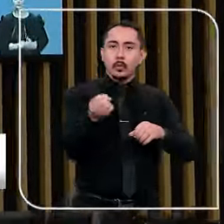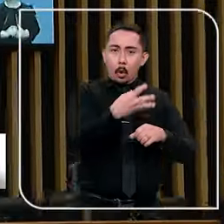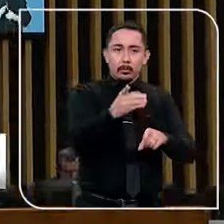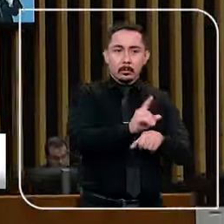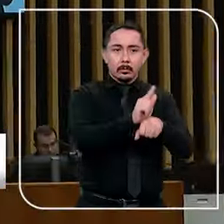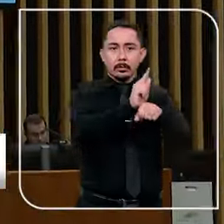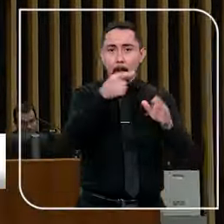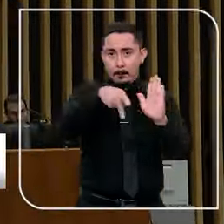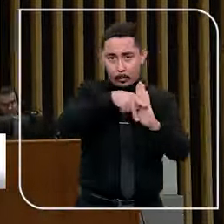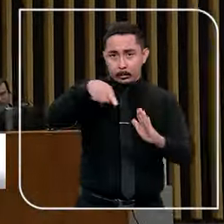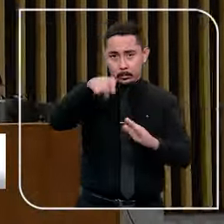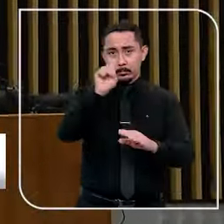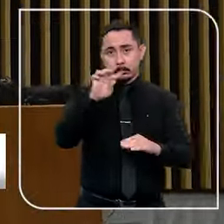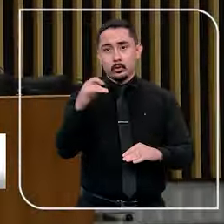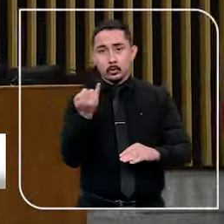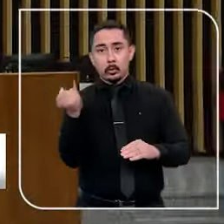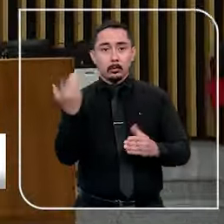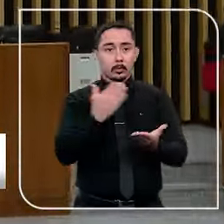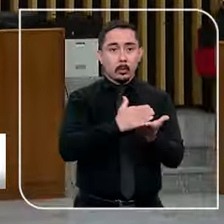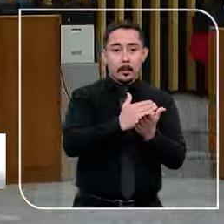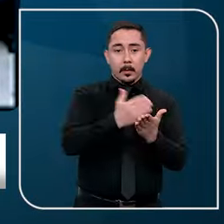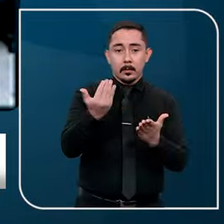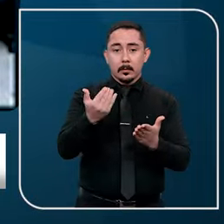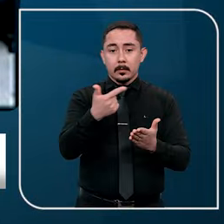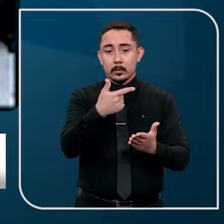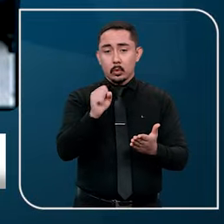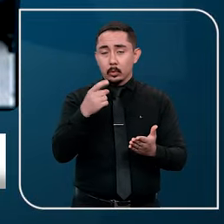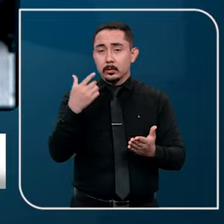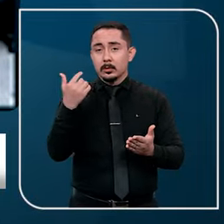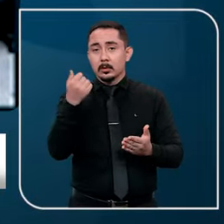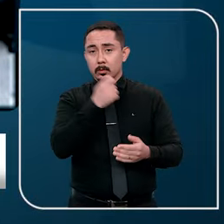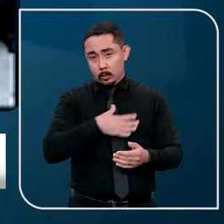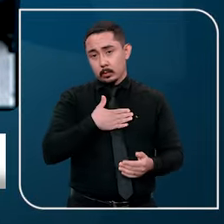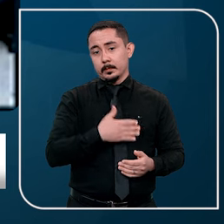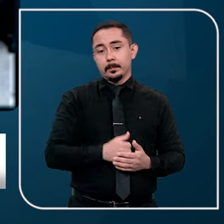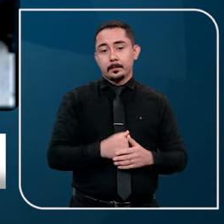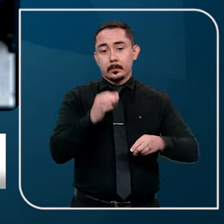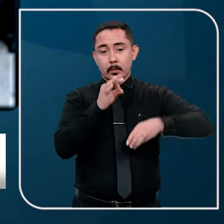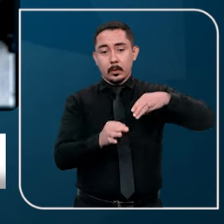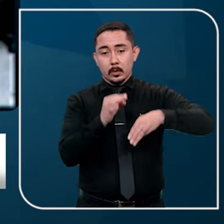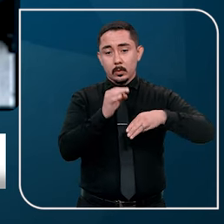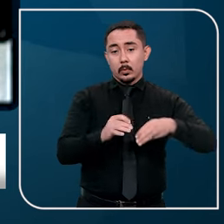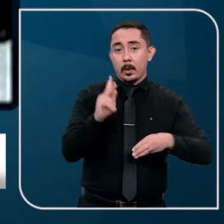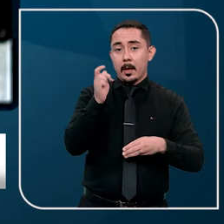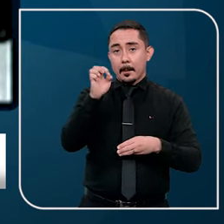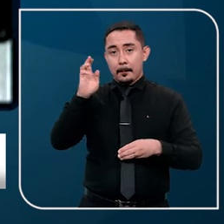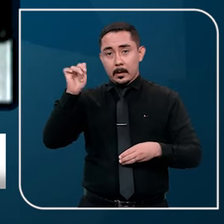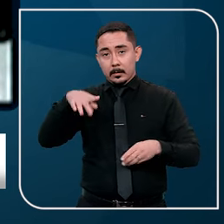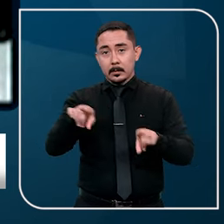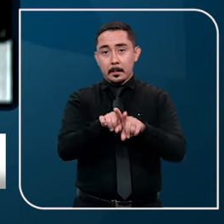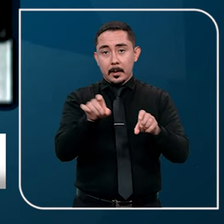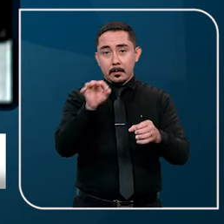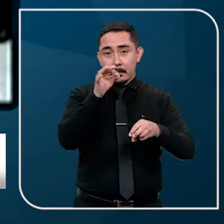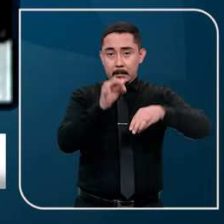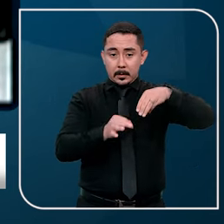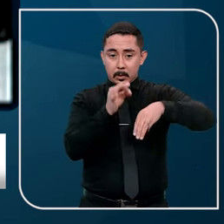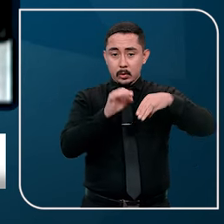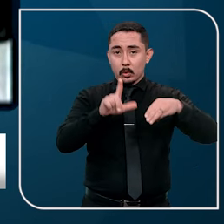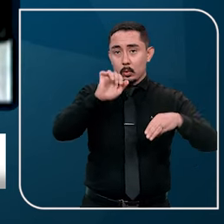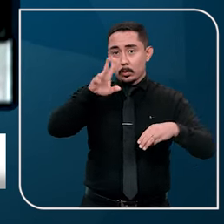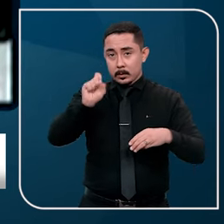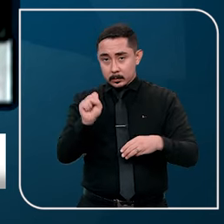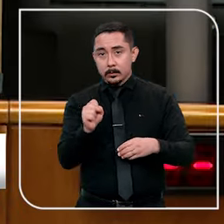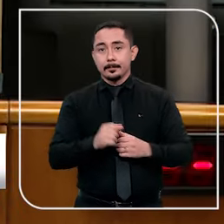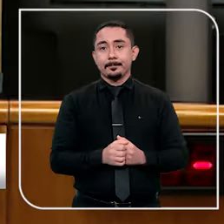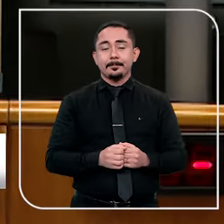STJ que tomaram posse em 22 de Agosto o ministro Herman Benjamin como presidente e o ministro luí Felipe Salomão como